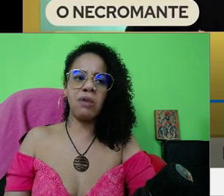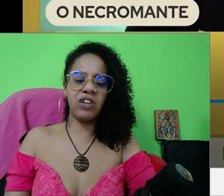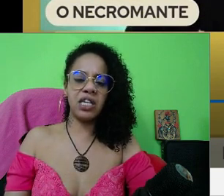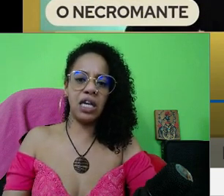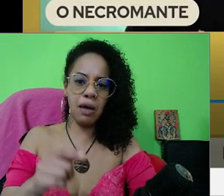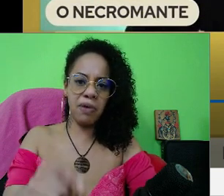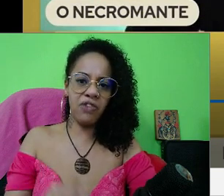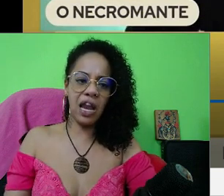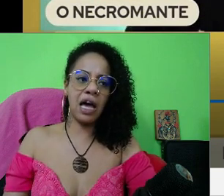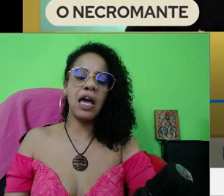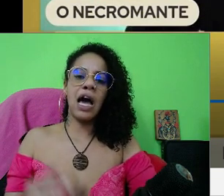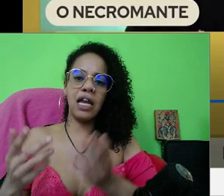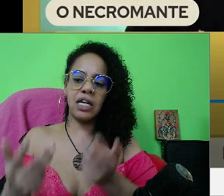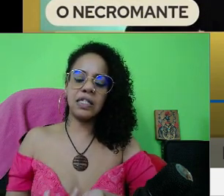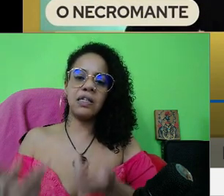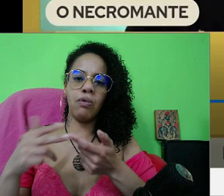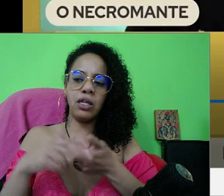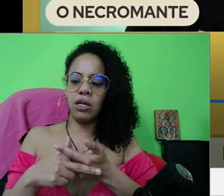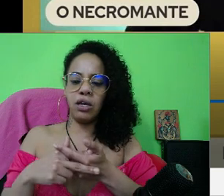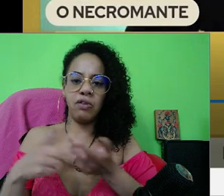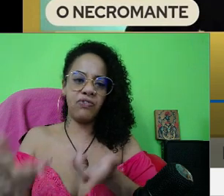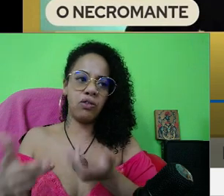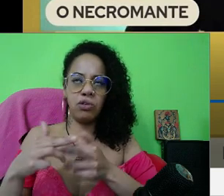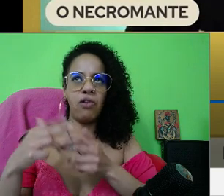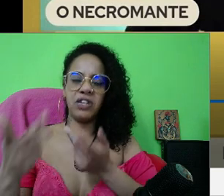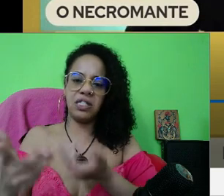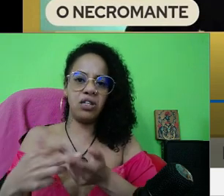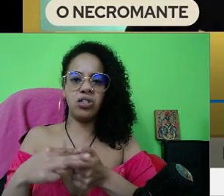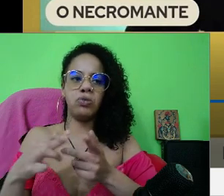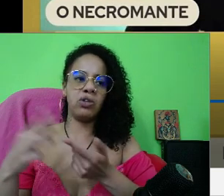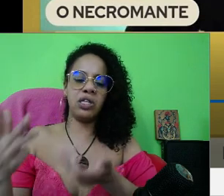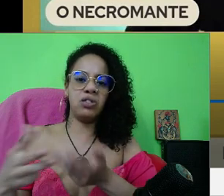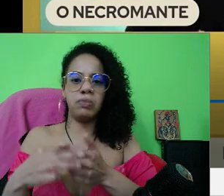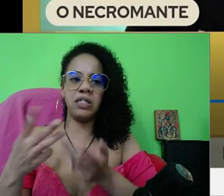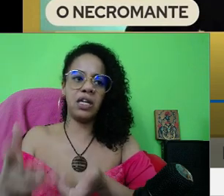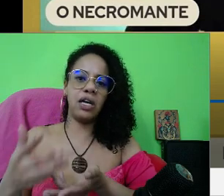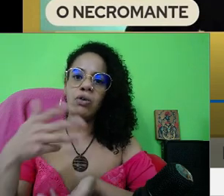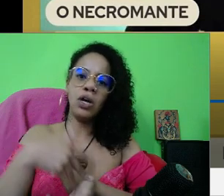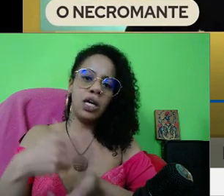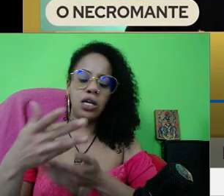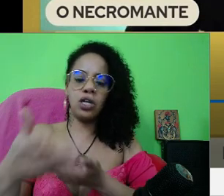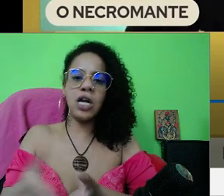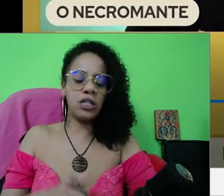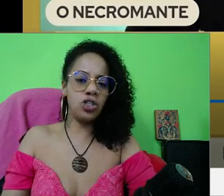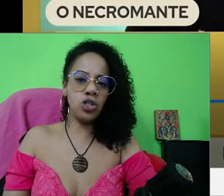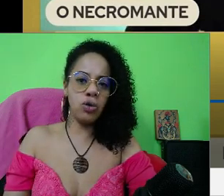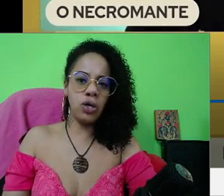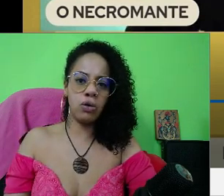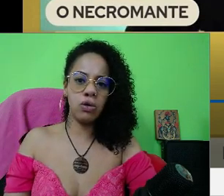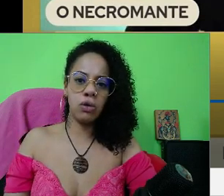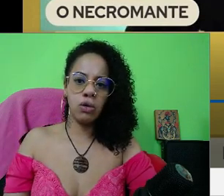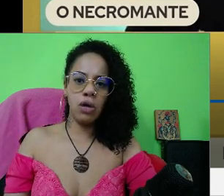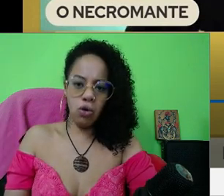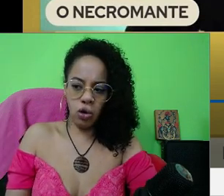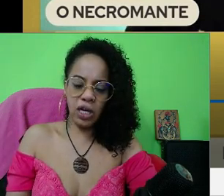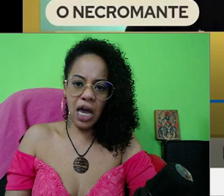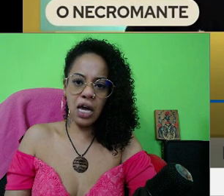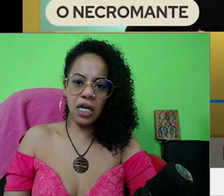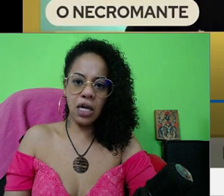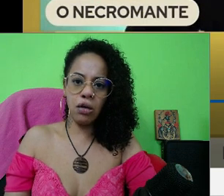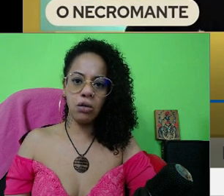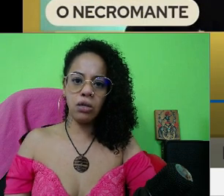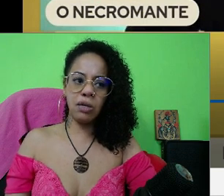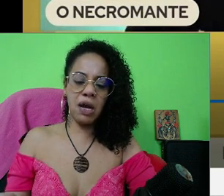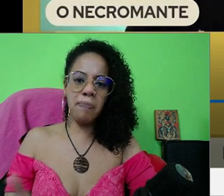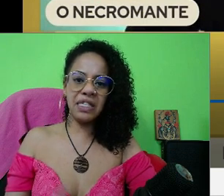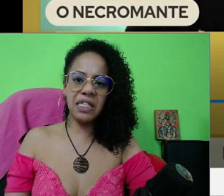cara que tá fazendo uma vaquinha para falar a ligação entre enfim neofascismo brasileiro e a jornada de eu coloquei